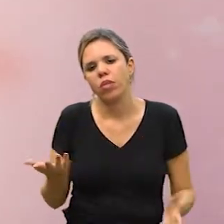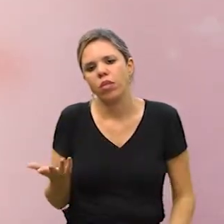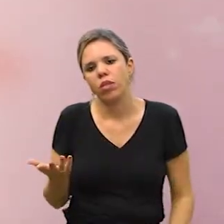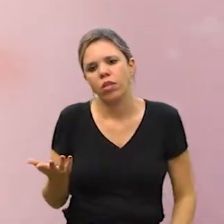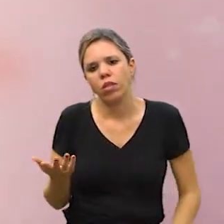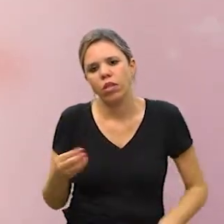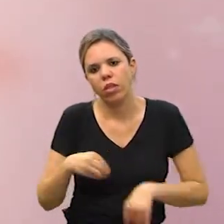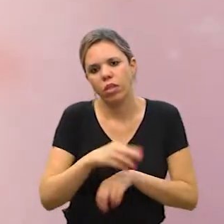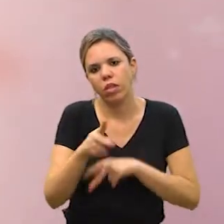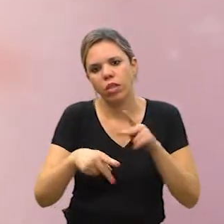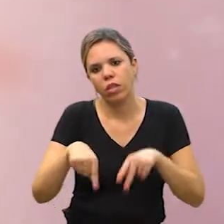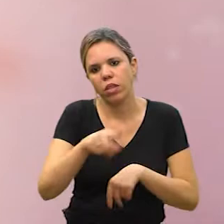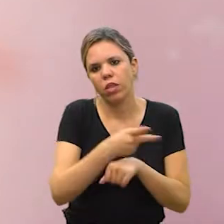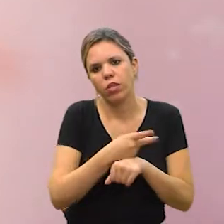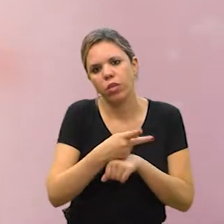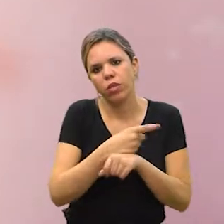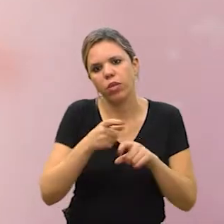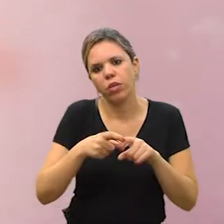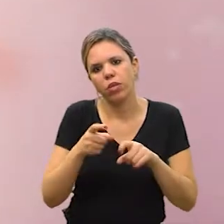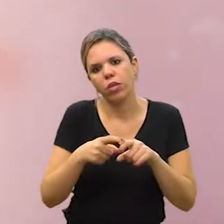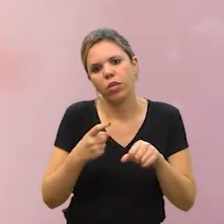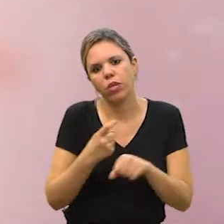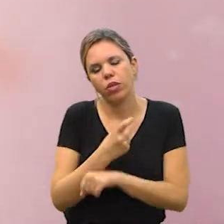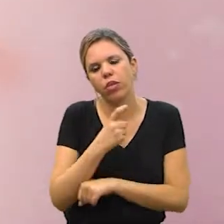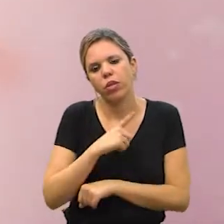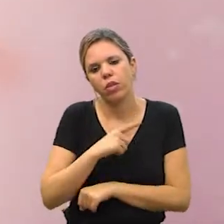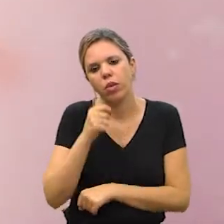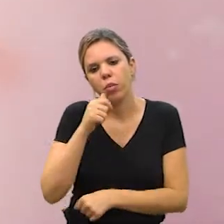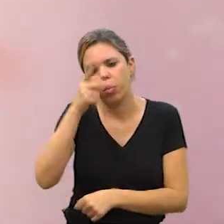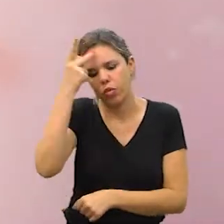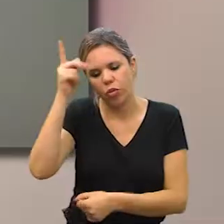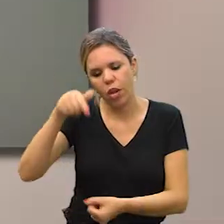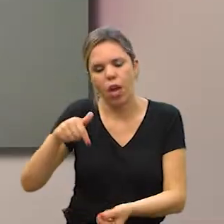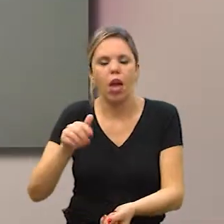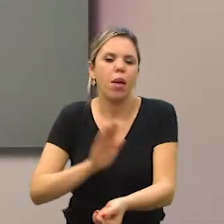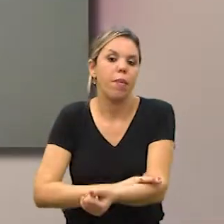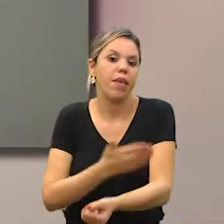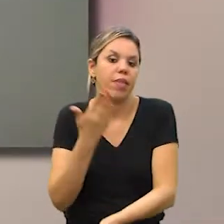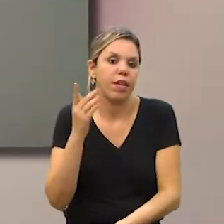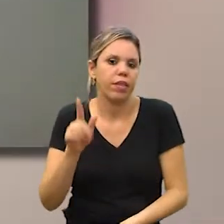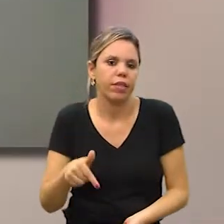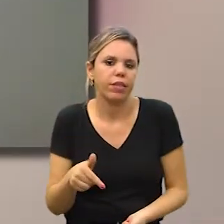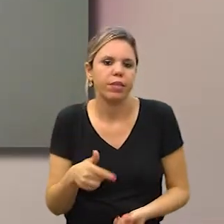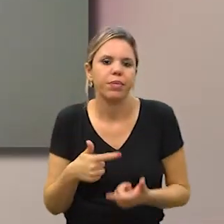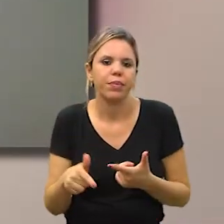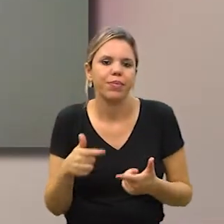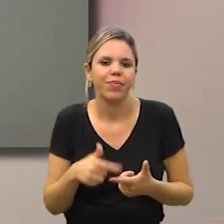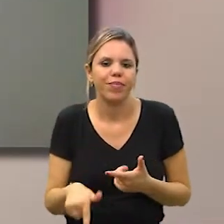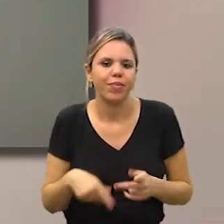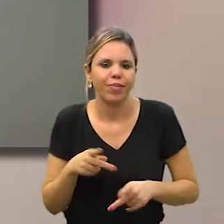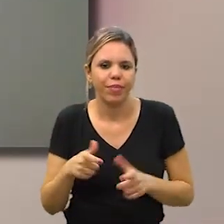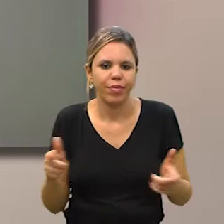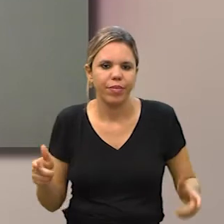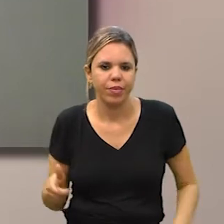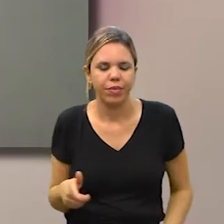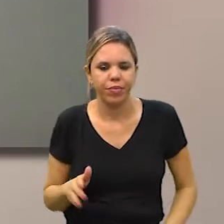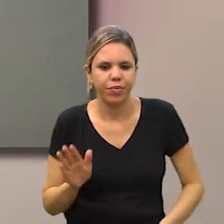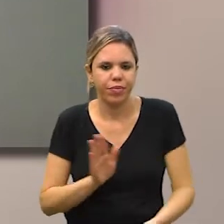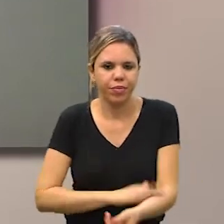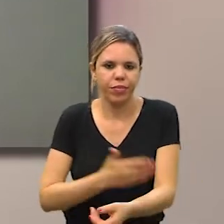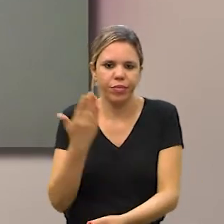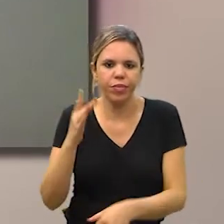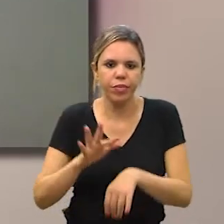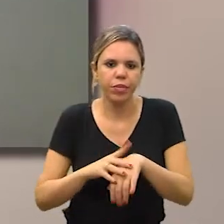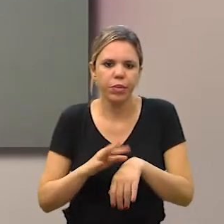que vai levar uma pessoa procurar um médico para descobrir que ela é hipertensa esse aqui é um problema maior da